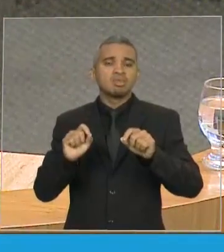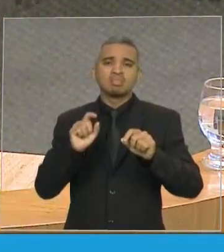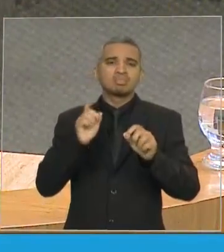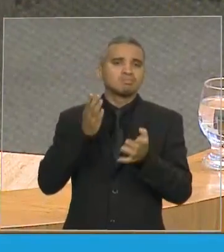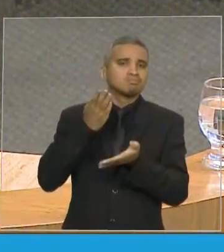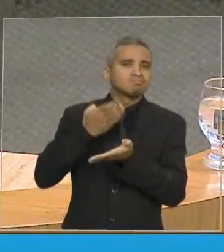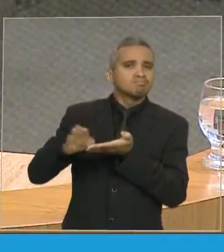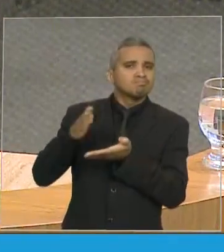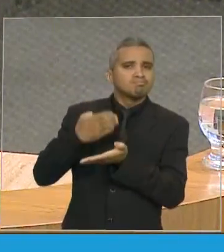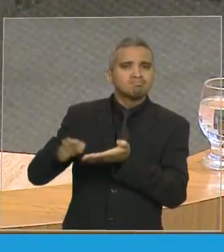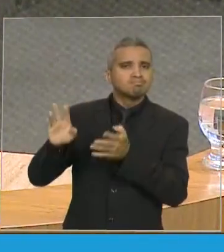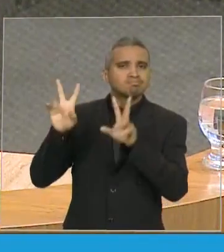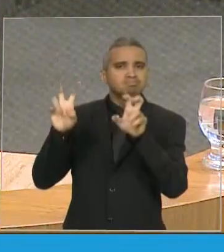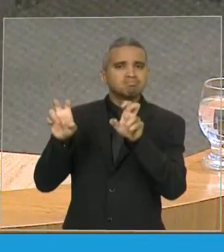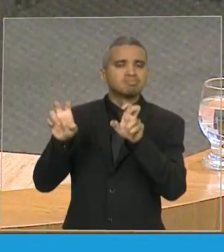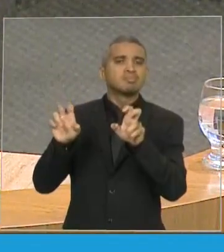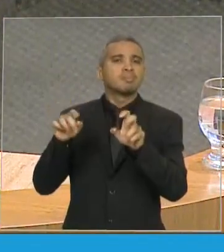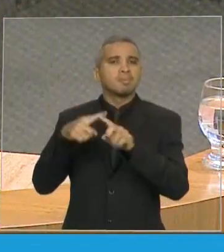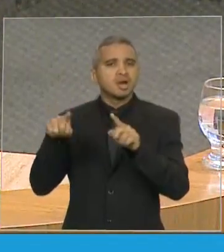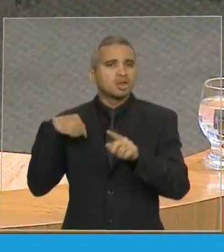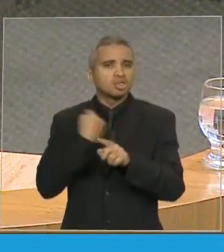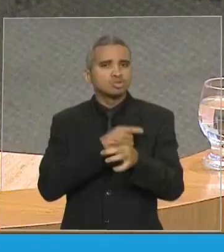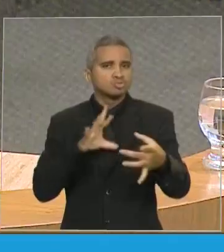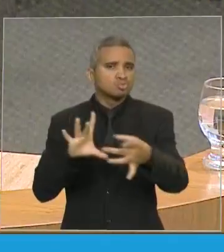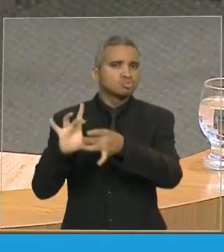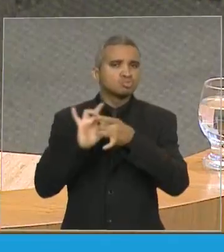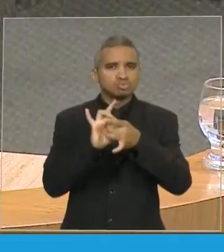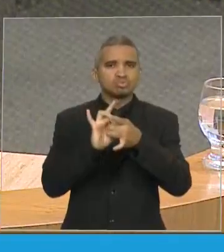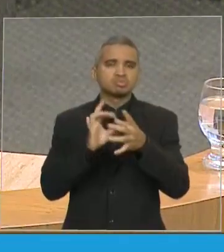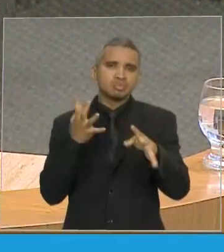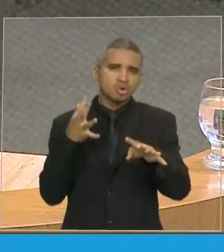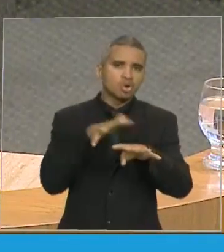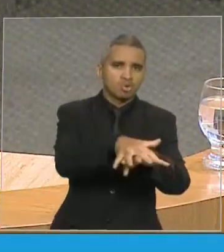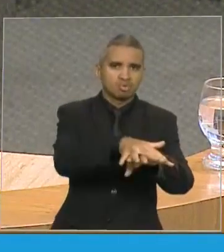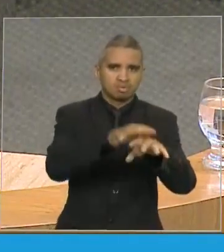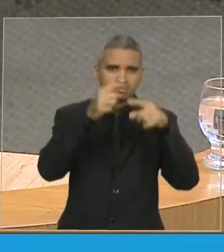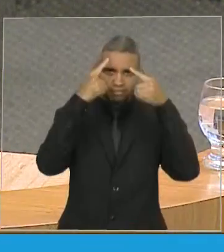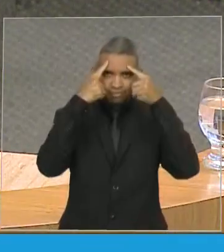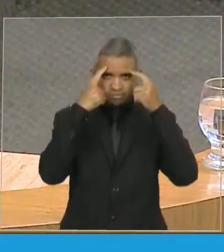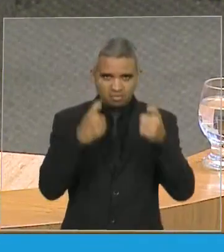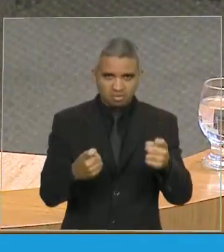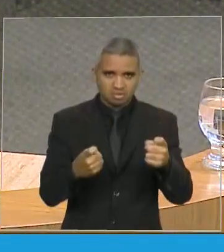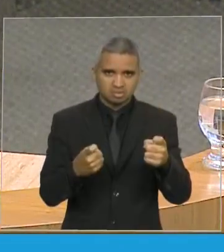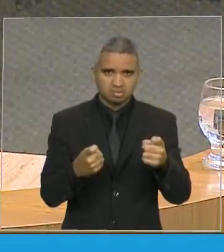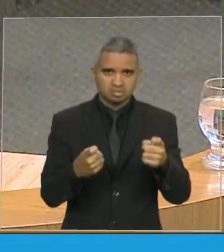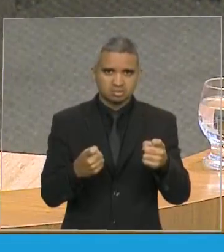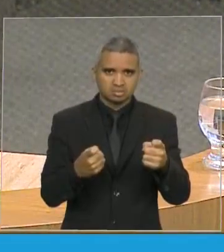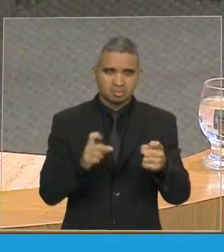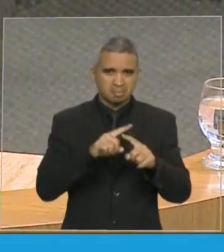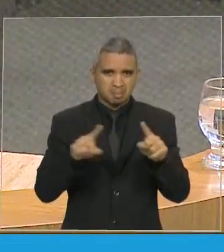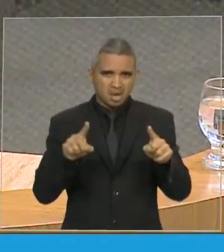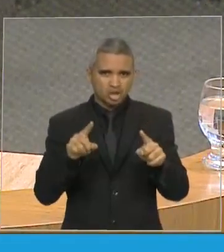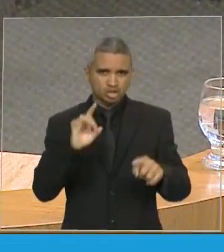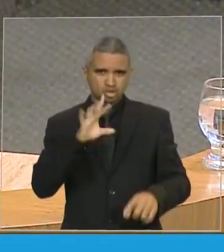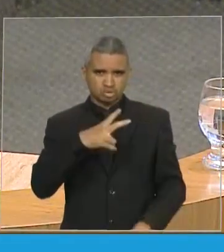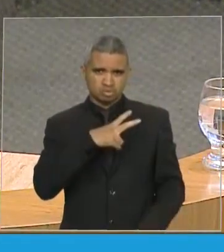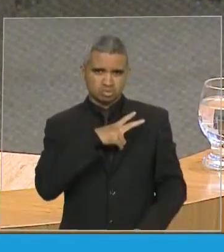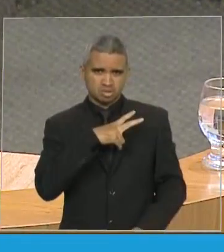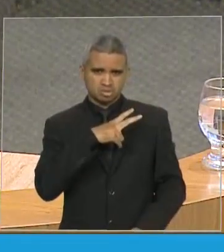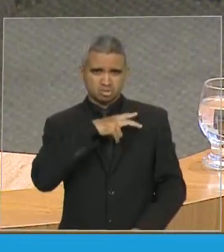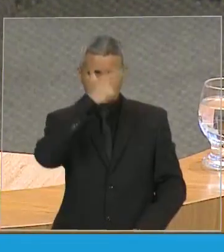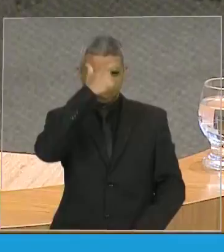da violência. E essa superação não pode ser só comigo. Essa superação da